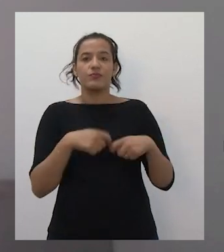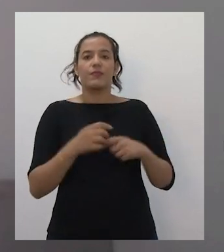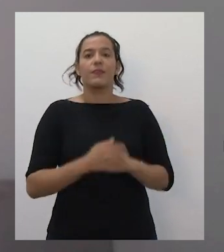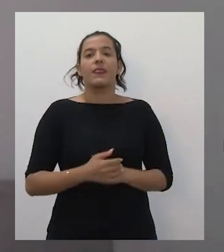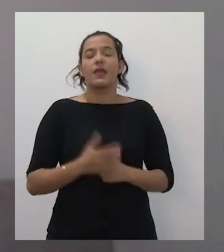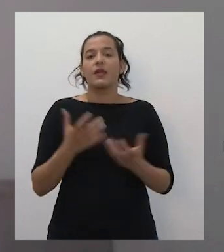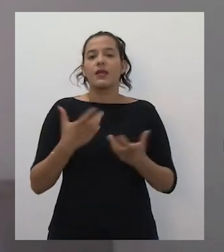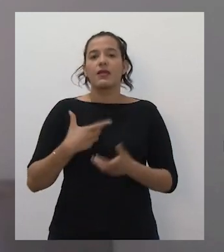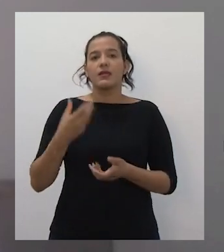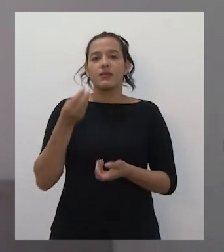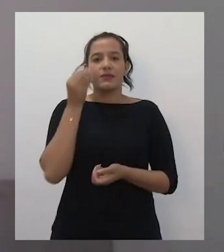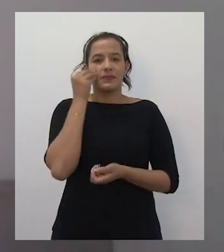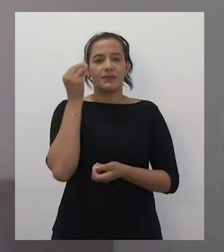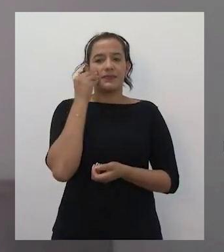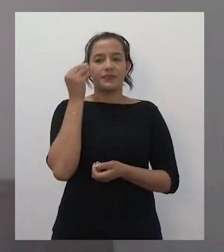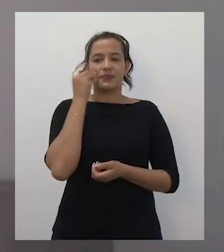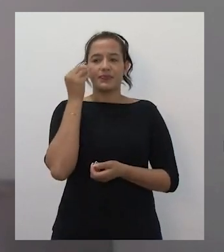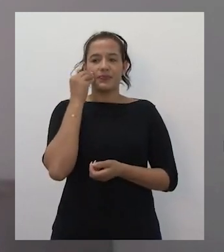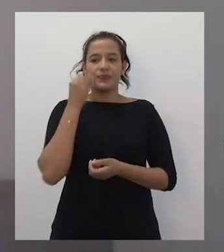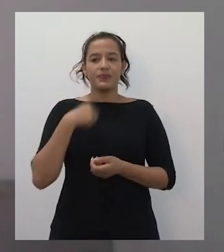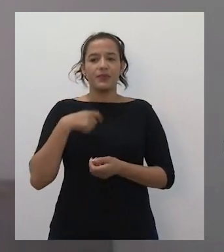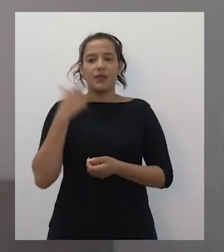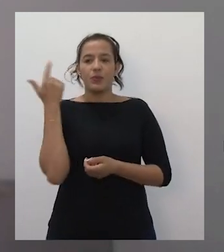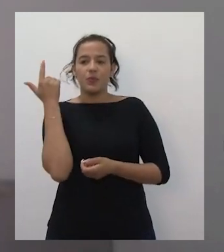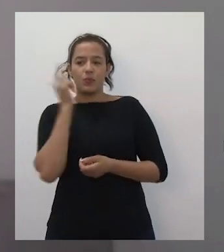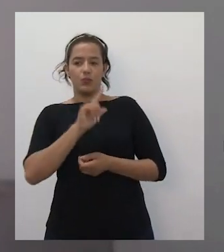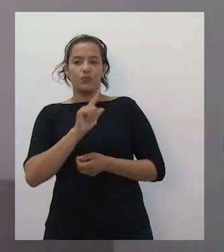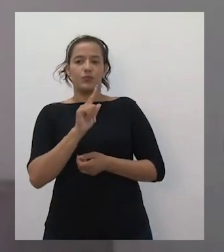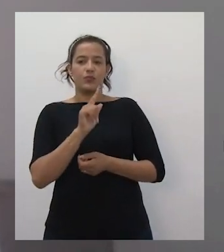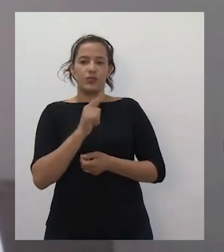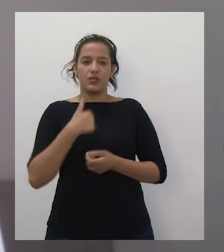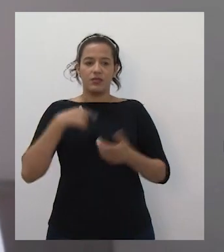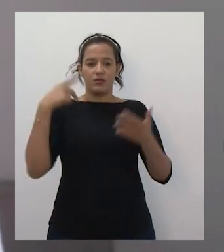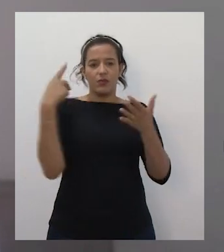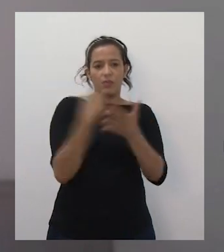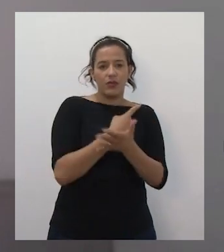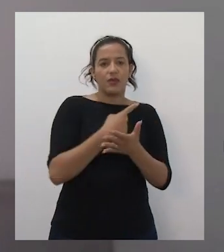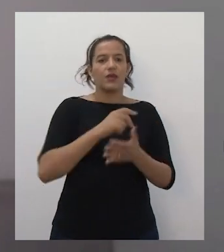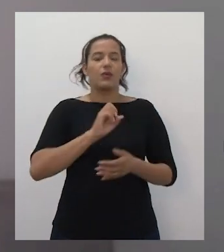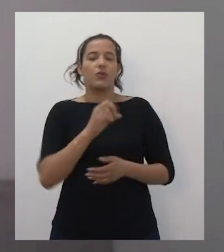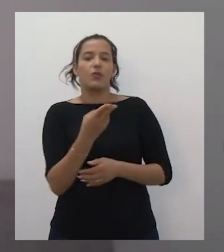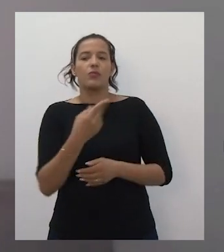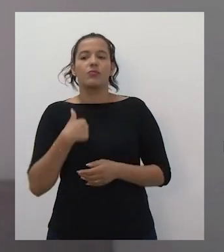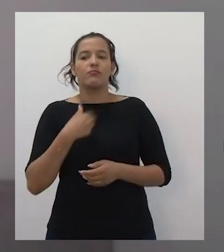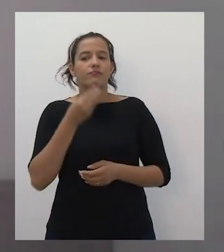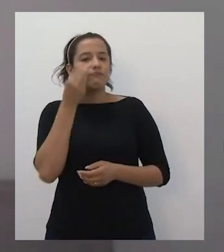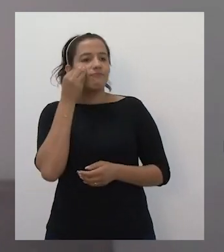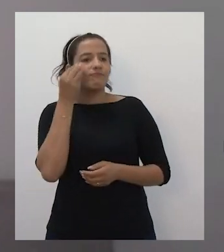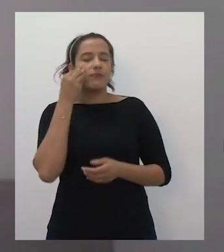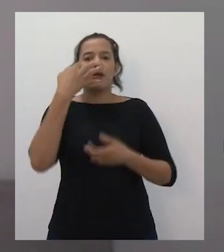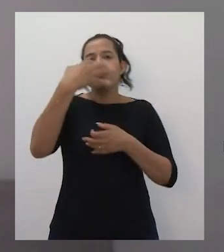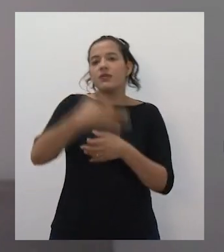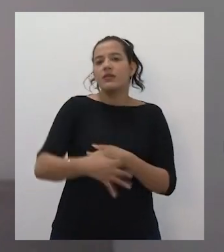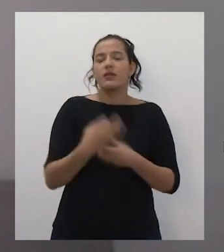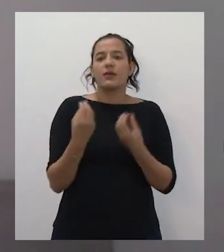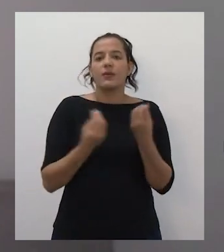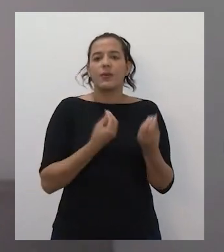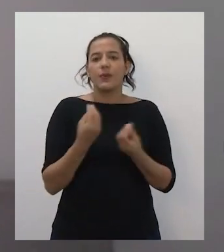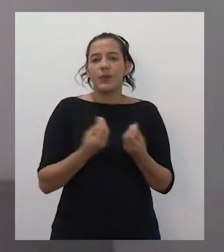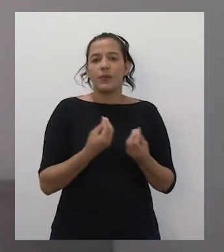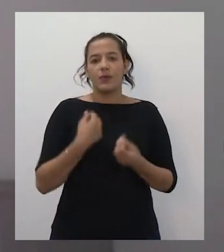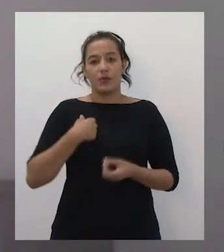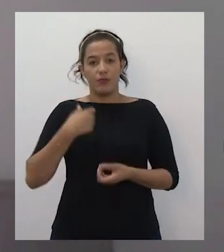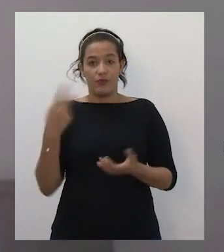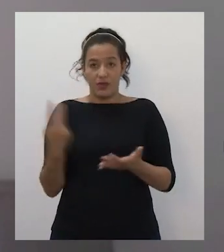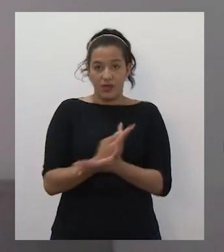se permitir, a ir buscar. Eu errei, eu vou buscar como que eu posso acertar dessa vez, e eu vou errar de